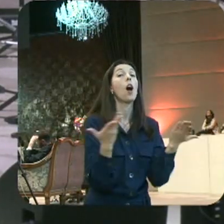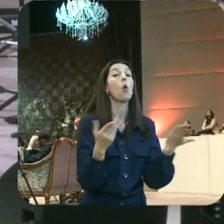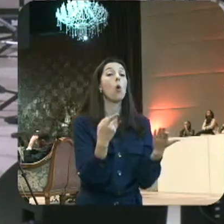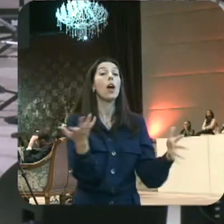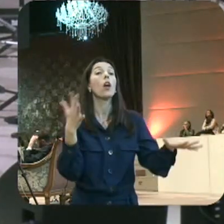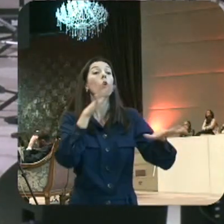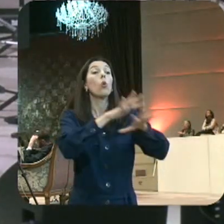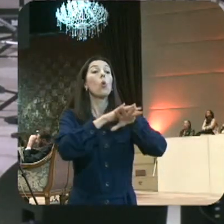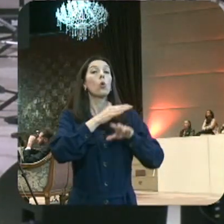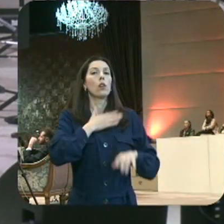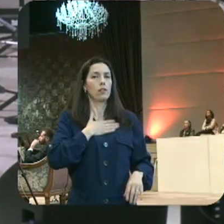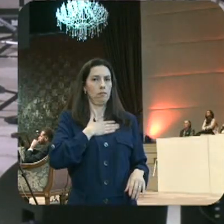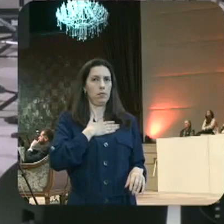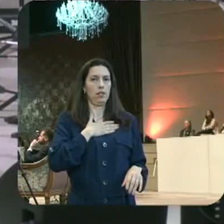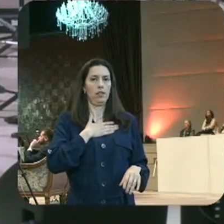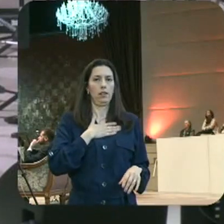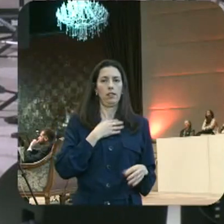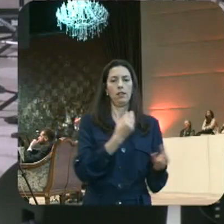quando esse